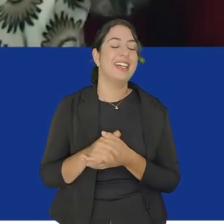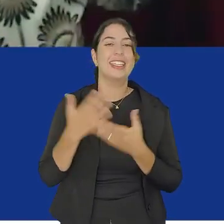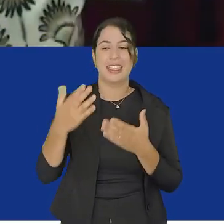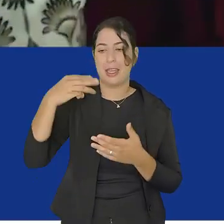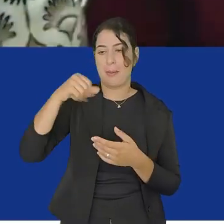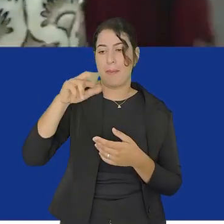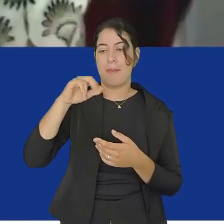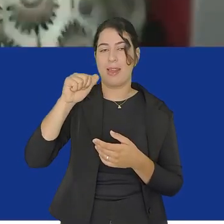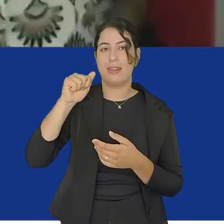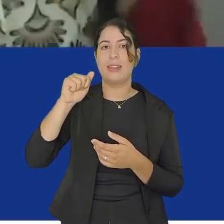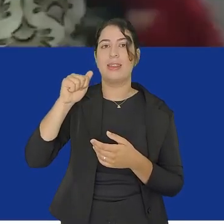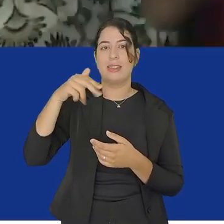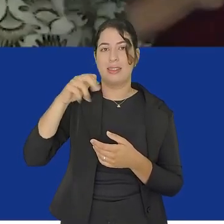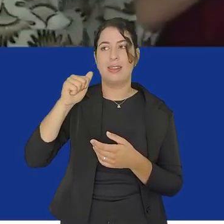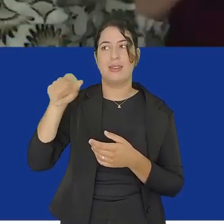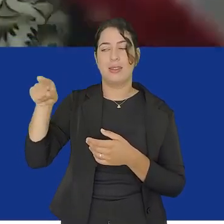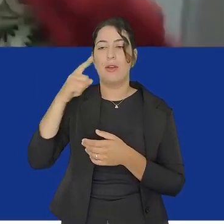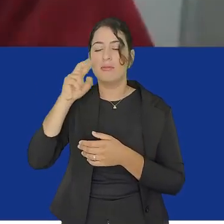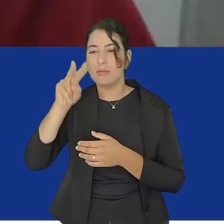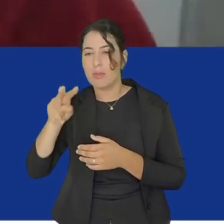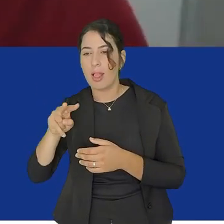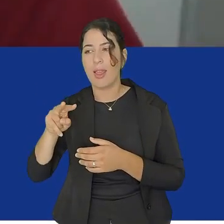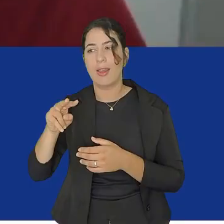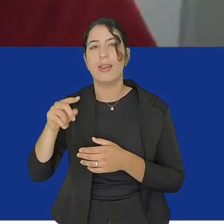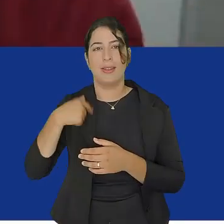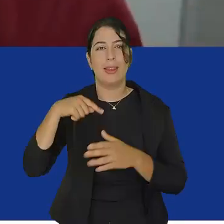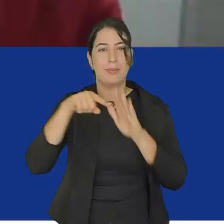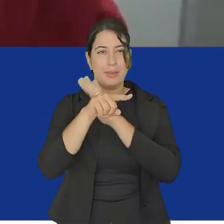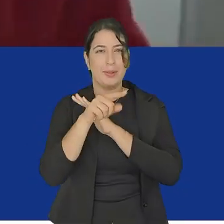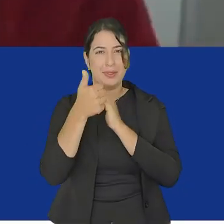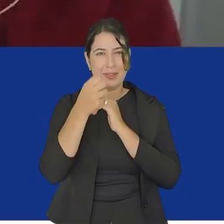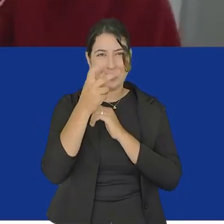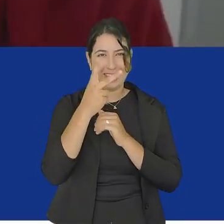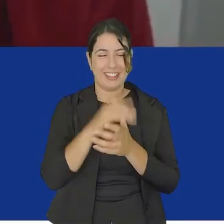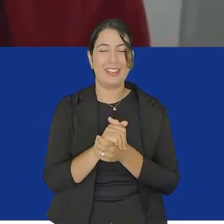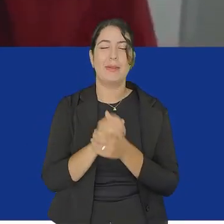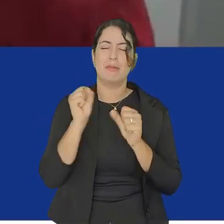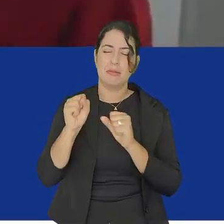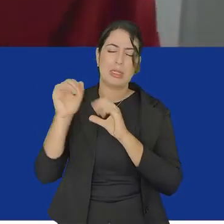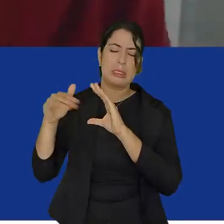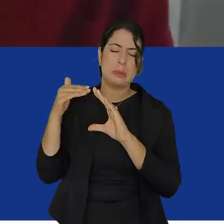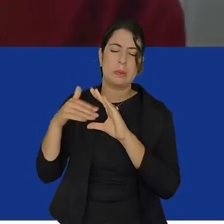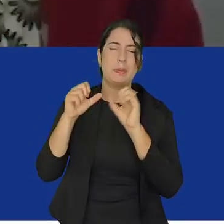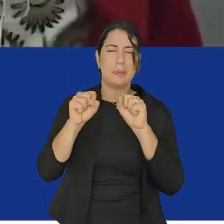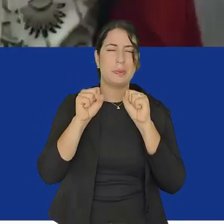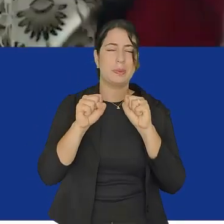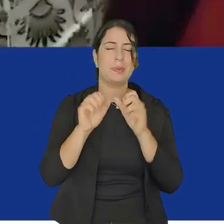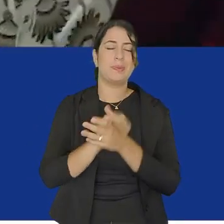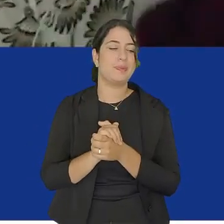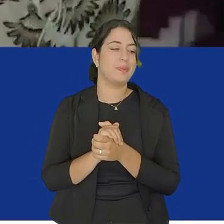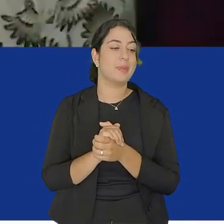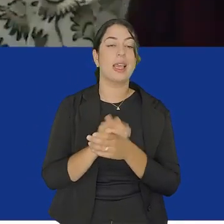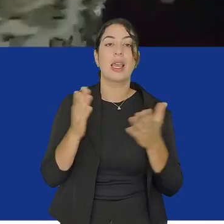a Mariana vai então passar e vou poder passar essas perguntas que vocês tiverem, perguntas, comentários, o que quiserem falar. Então, eu